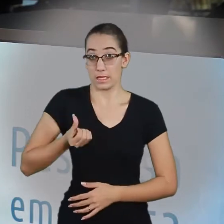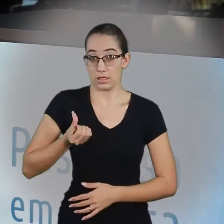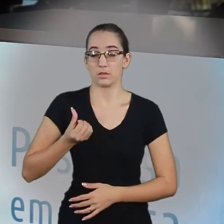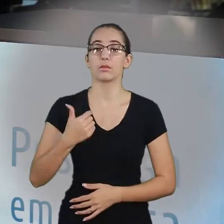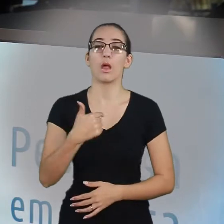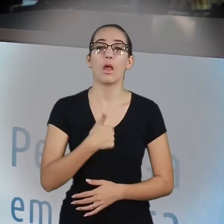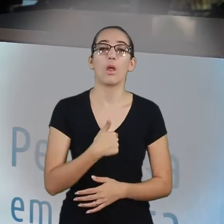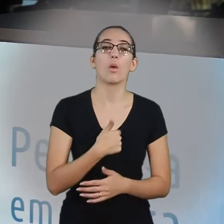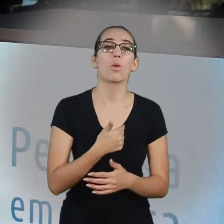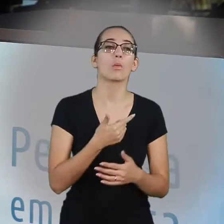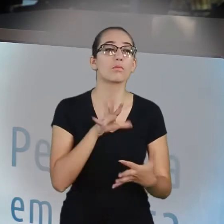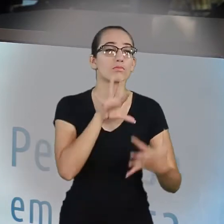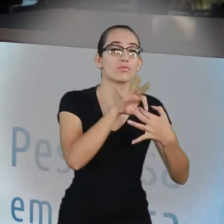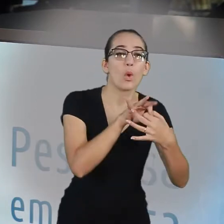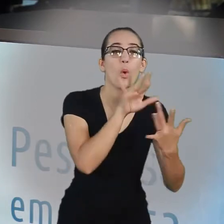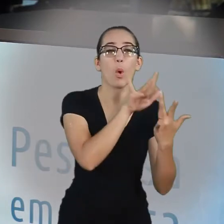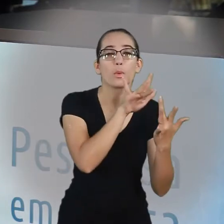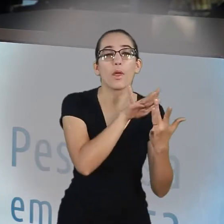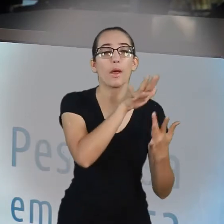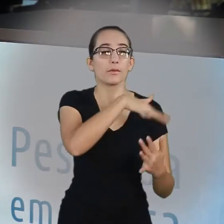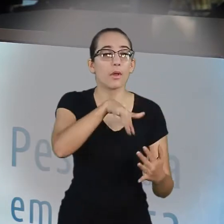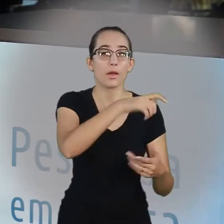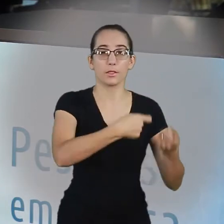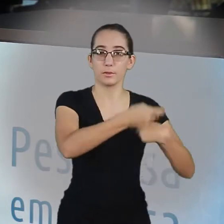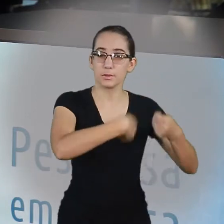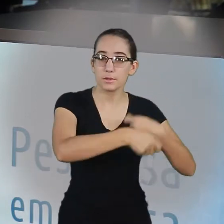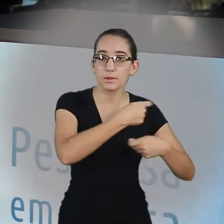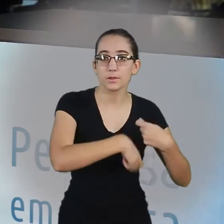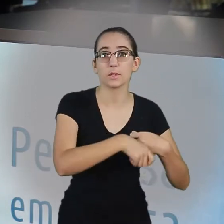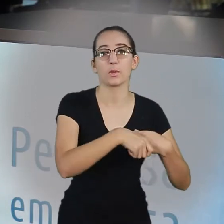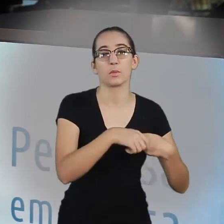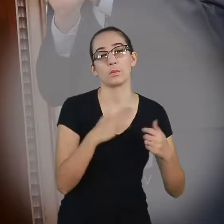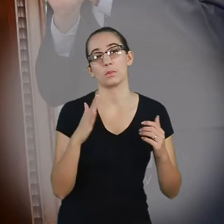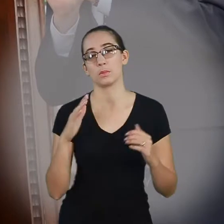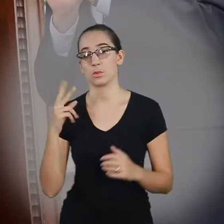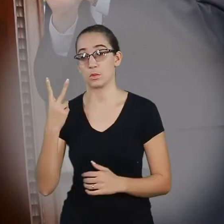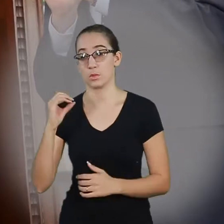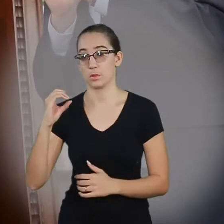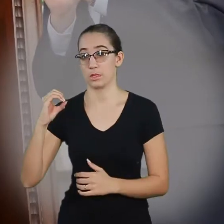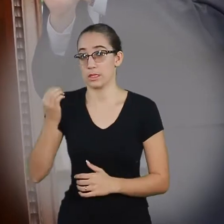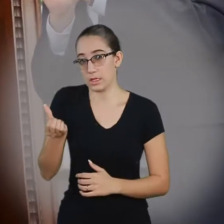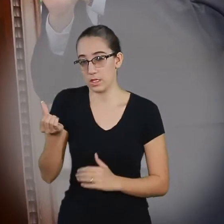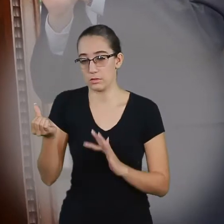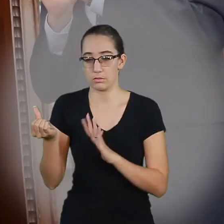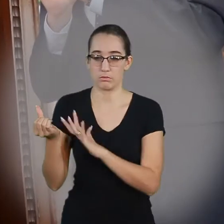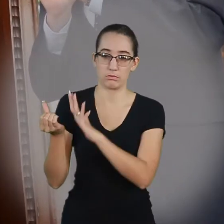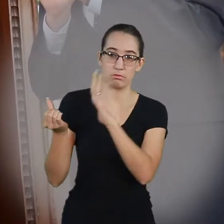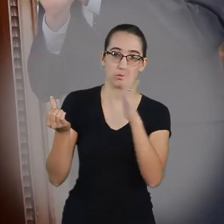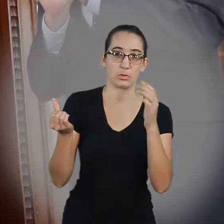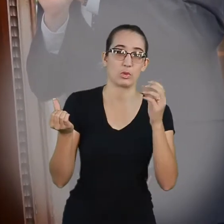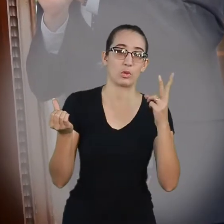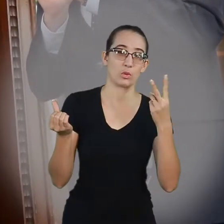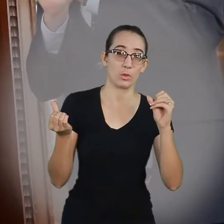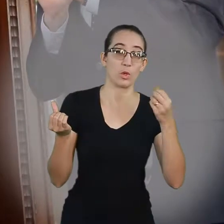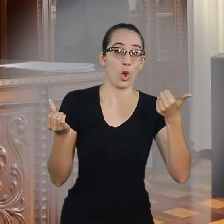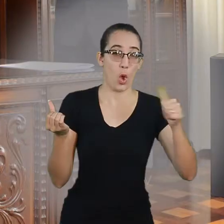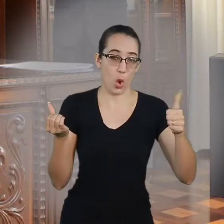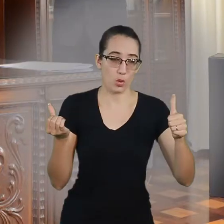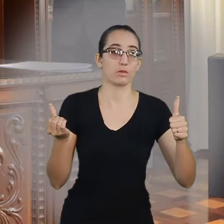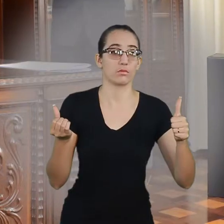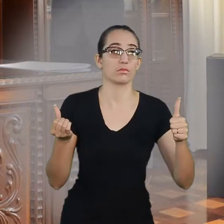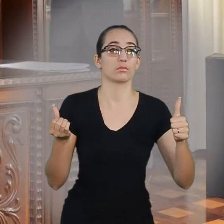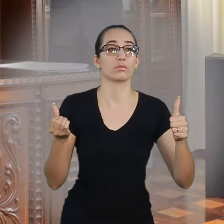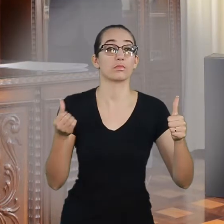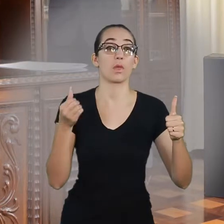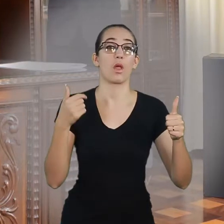Instituto de Informática entre 2006 e 2011. A partir de 2011 assumi a direção do Instituto